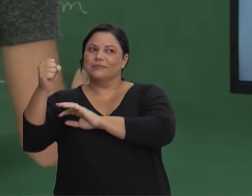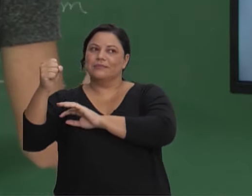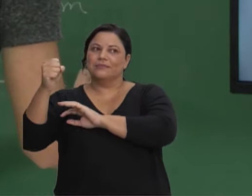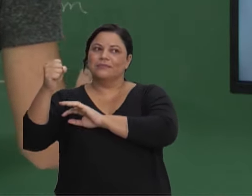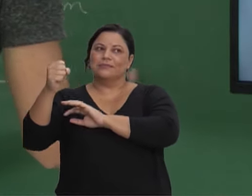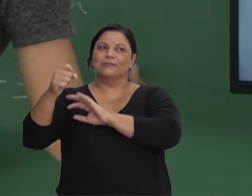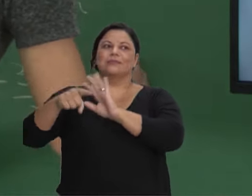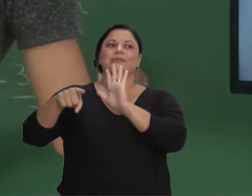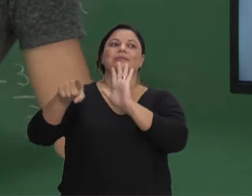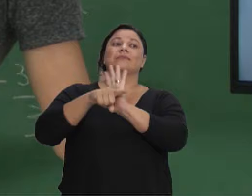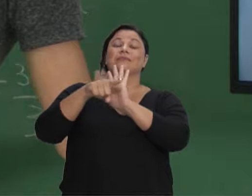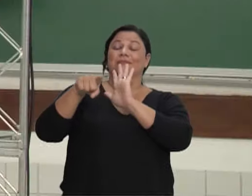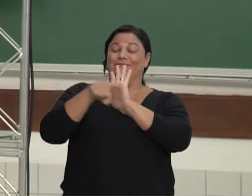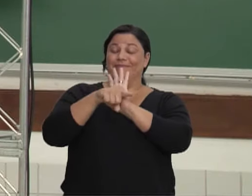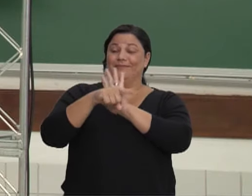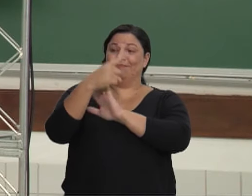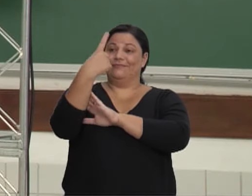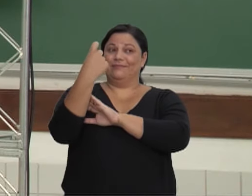menos